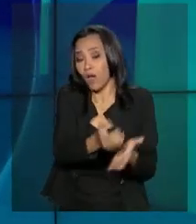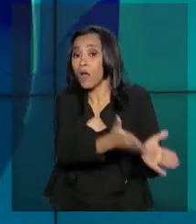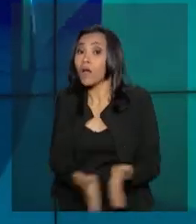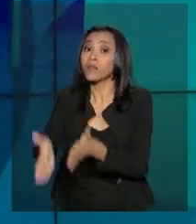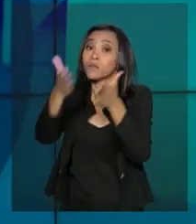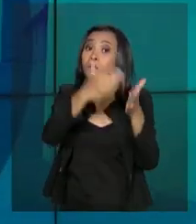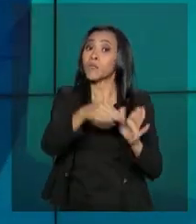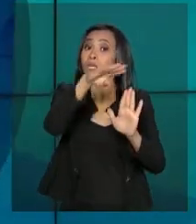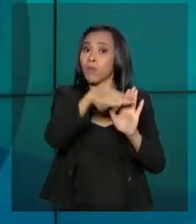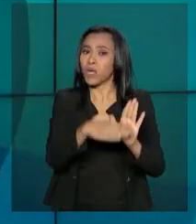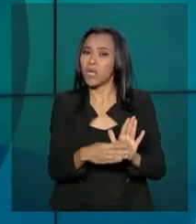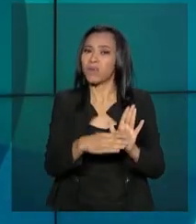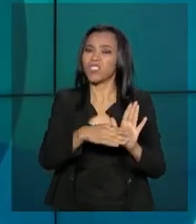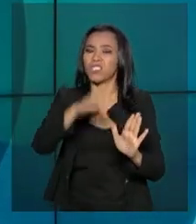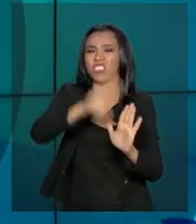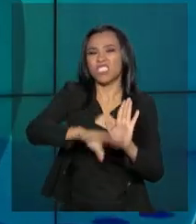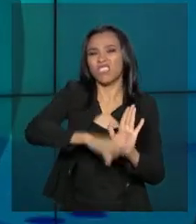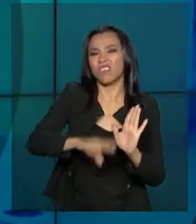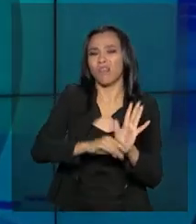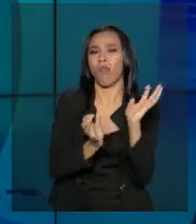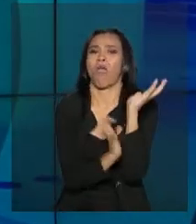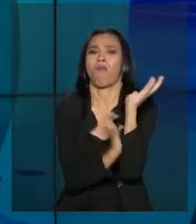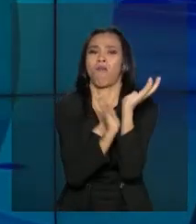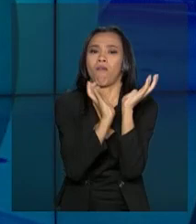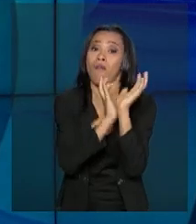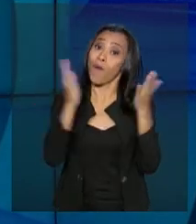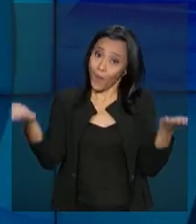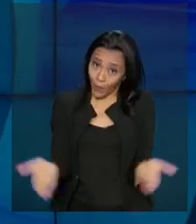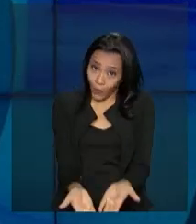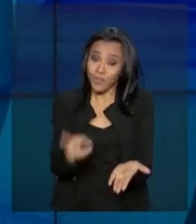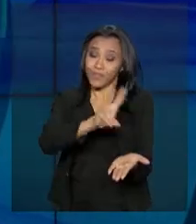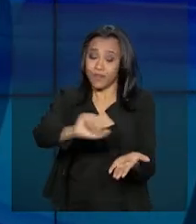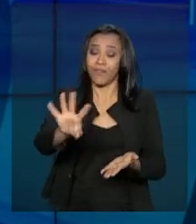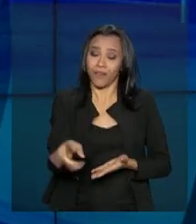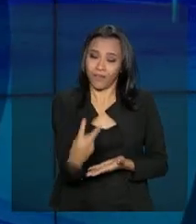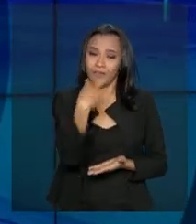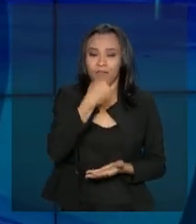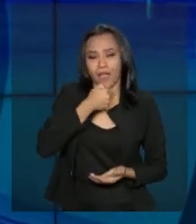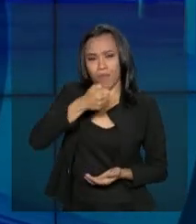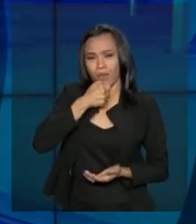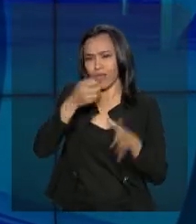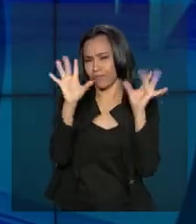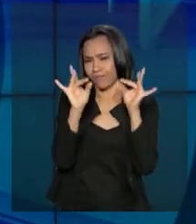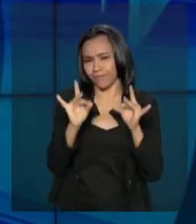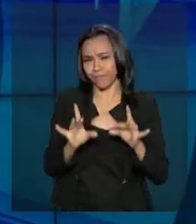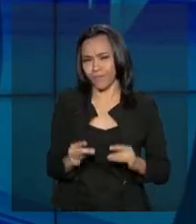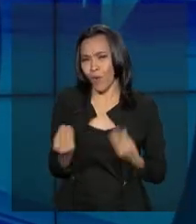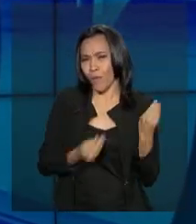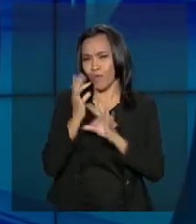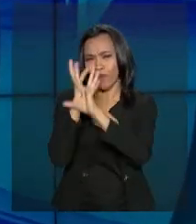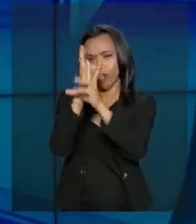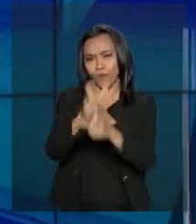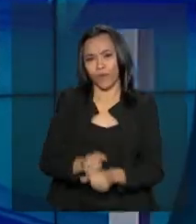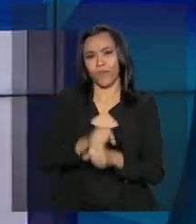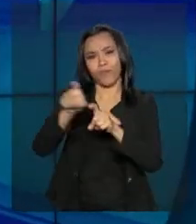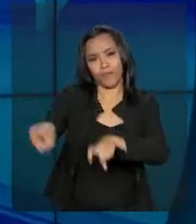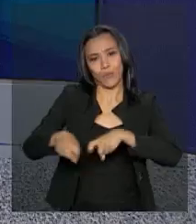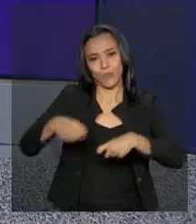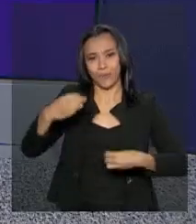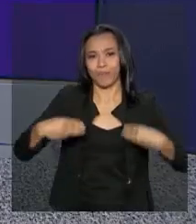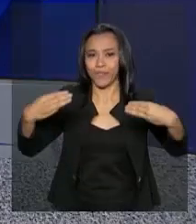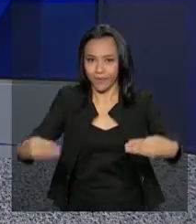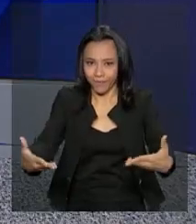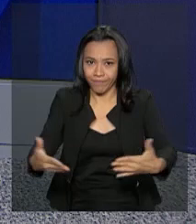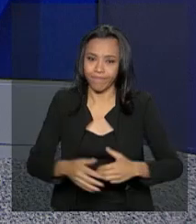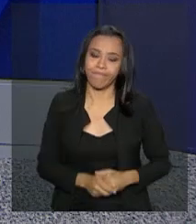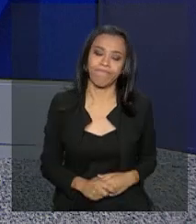desburocratização ainda hoje nossos telejornais você acompanha a reportagem completa sobre o balanço do ministério da agricultura